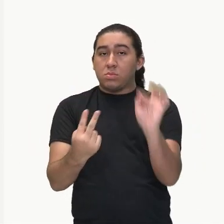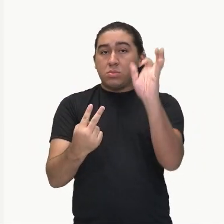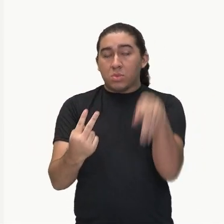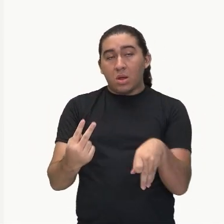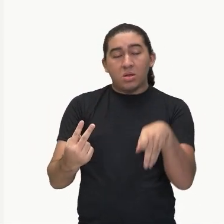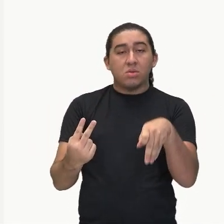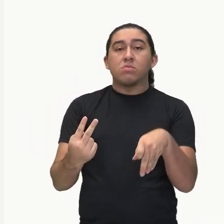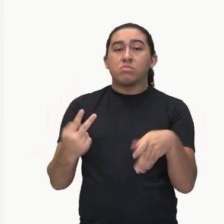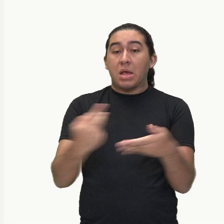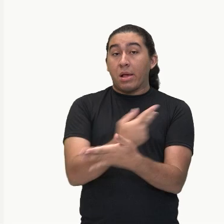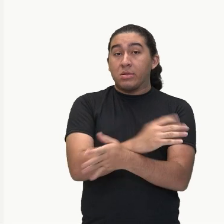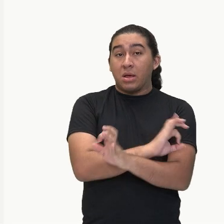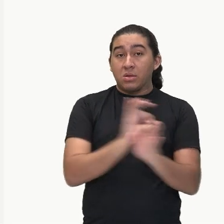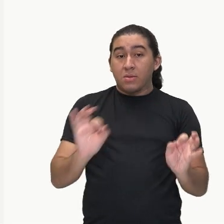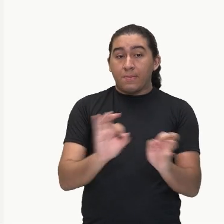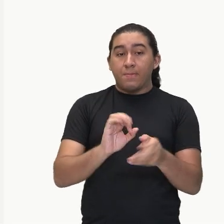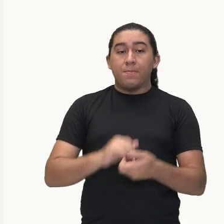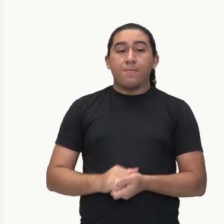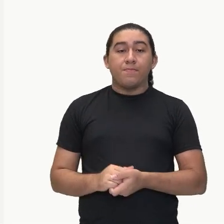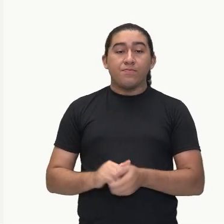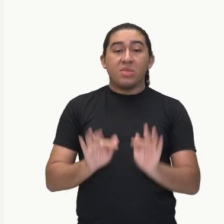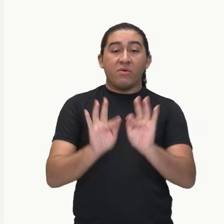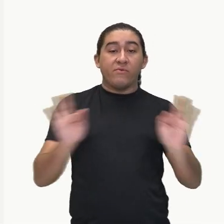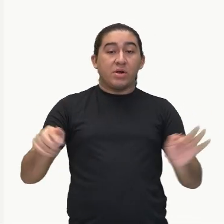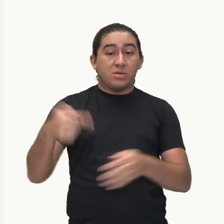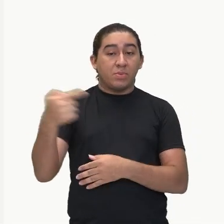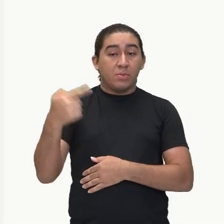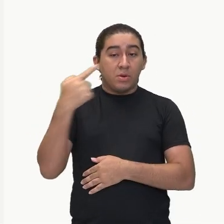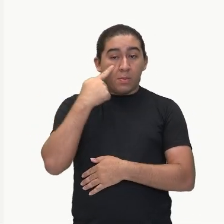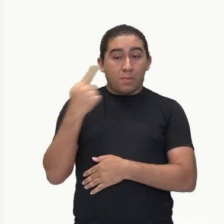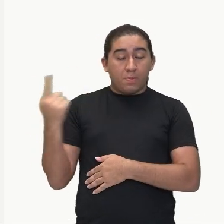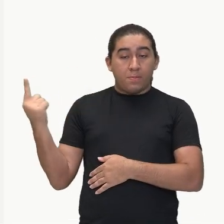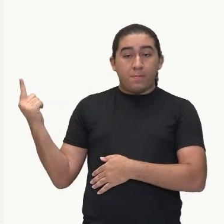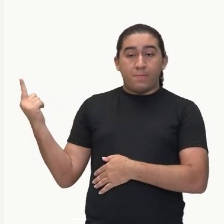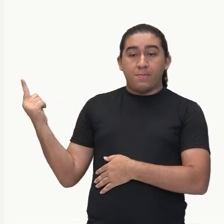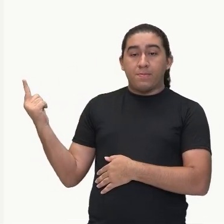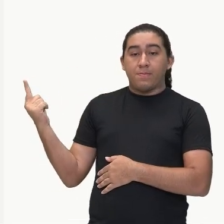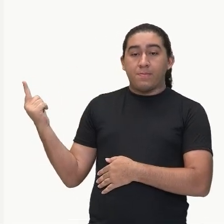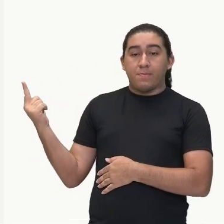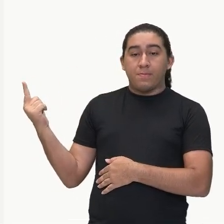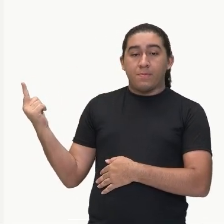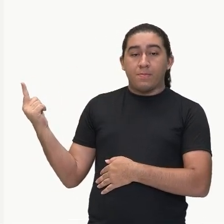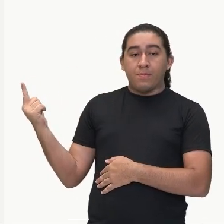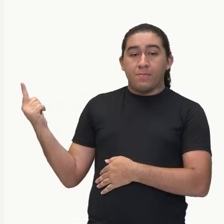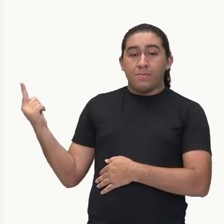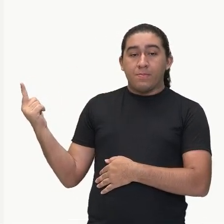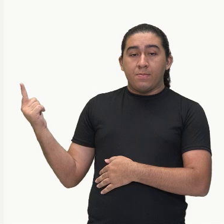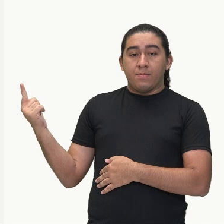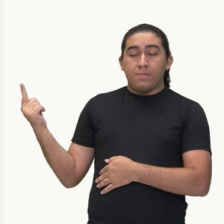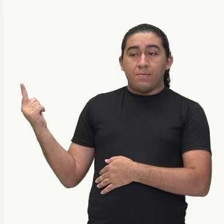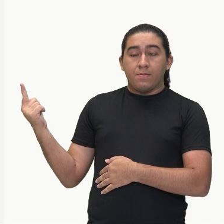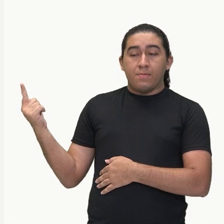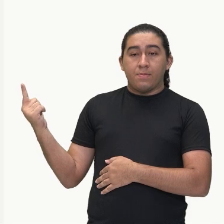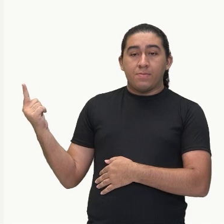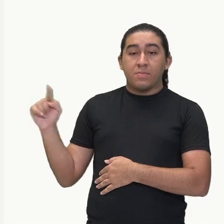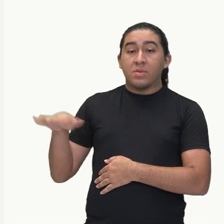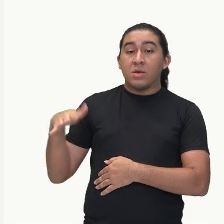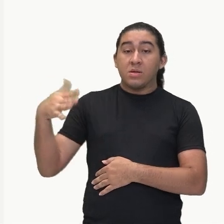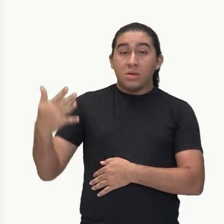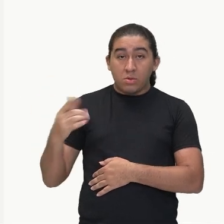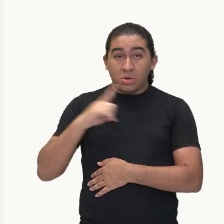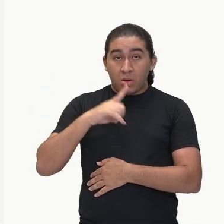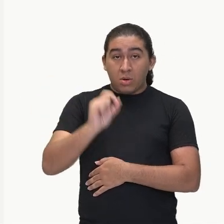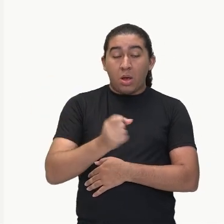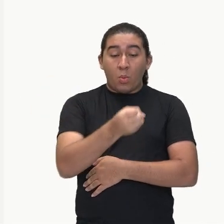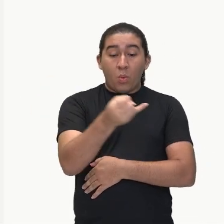tem erro. Grande número dos presentes se retirou. Então, partitivo. Grande